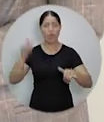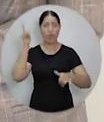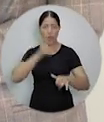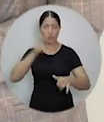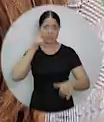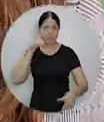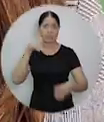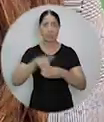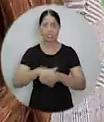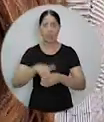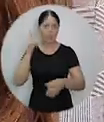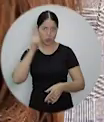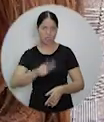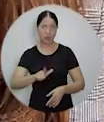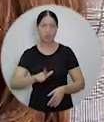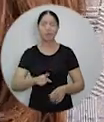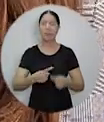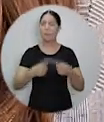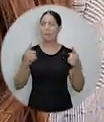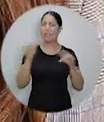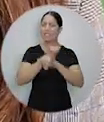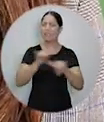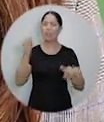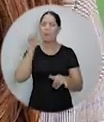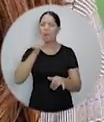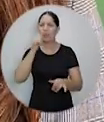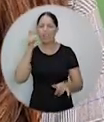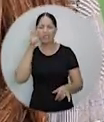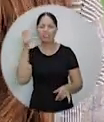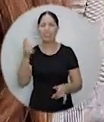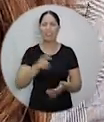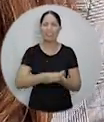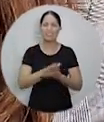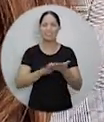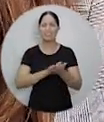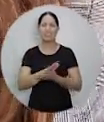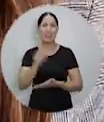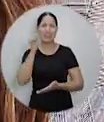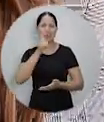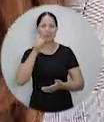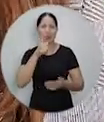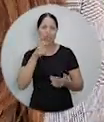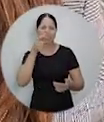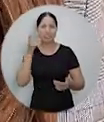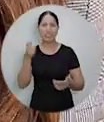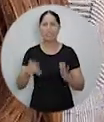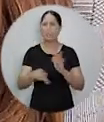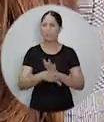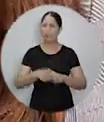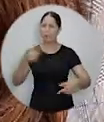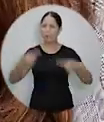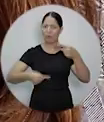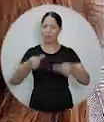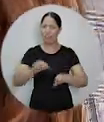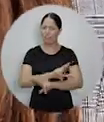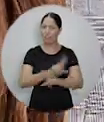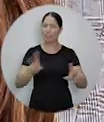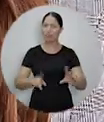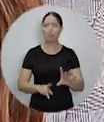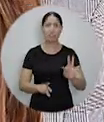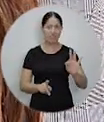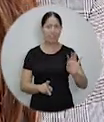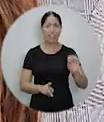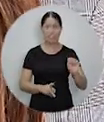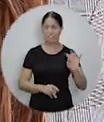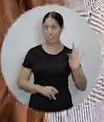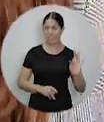nos elegemos. Dizer que as mulheres não se interessam por política é completamente desmentido quando você olha para os números do